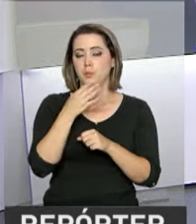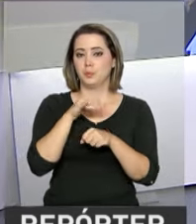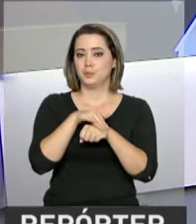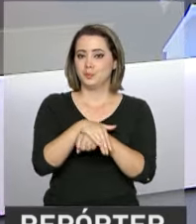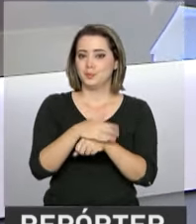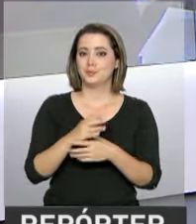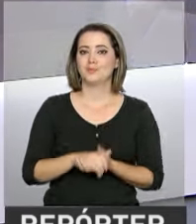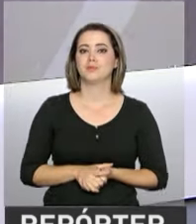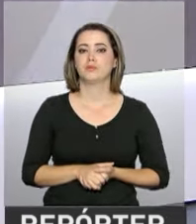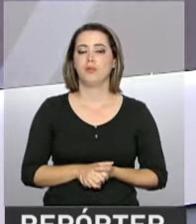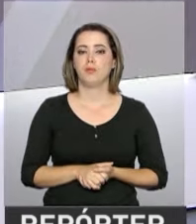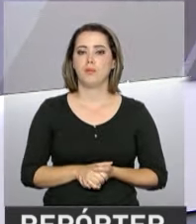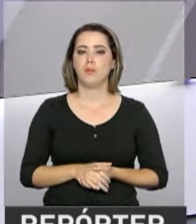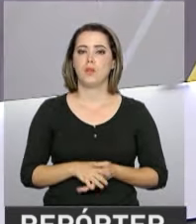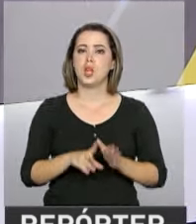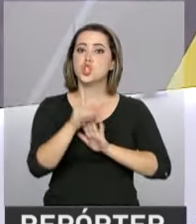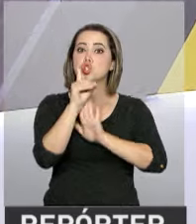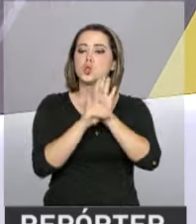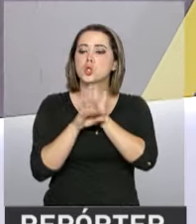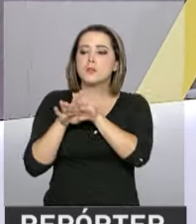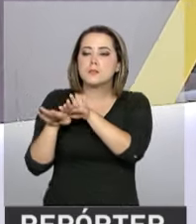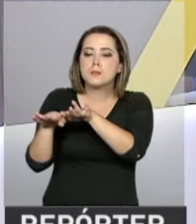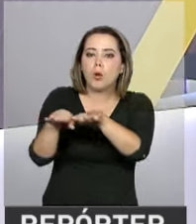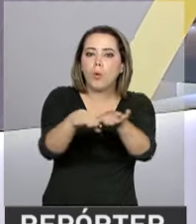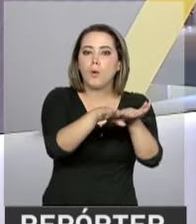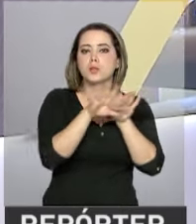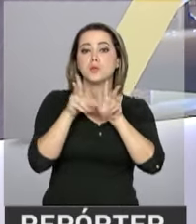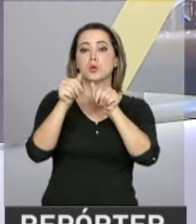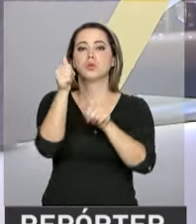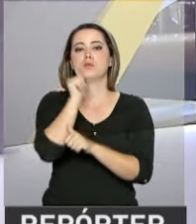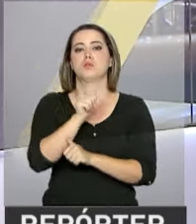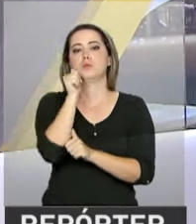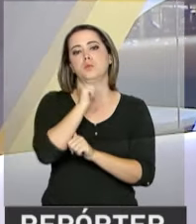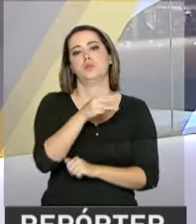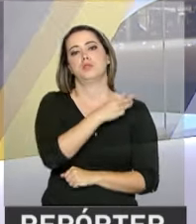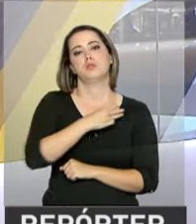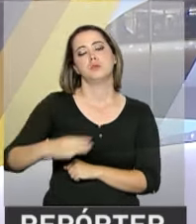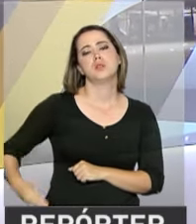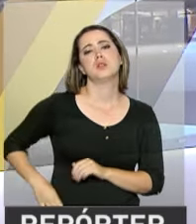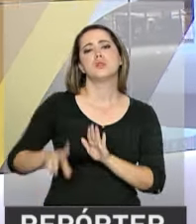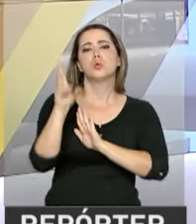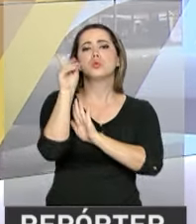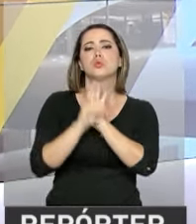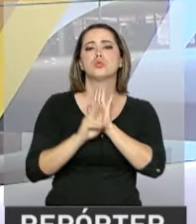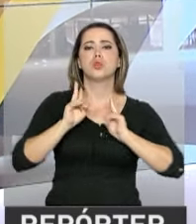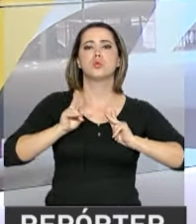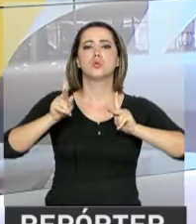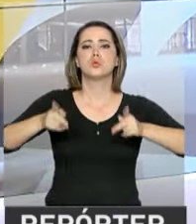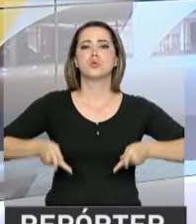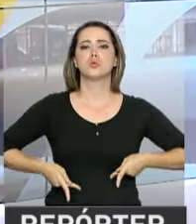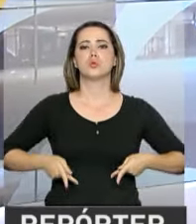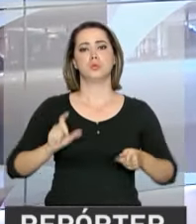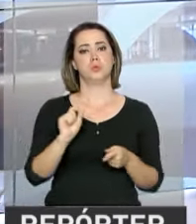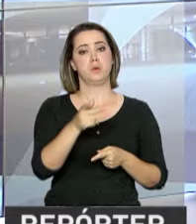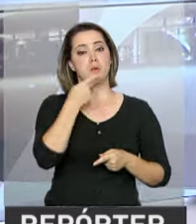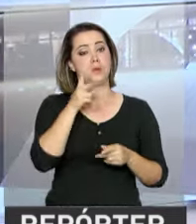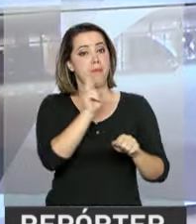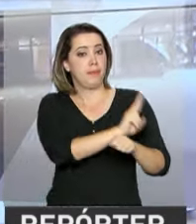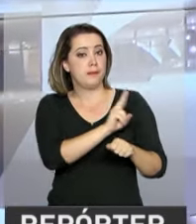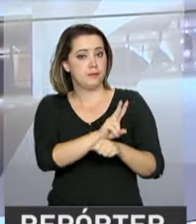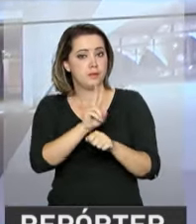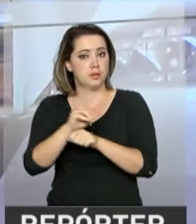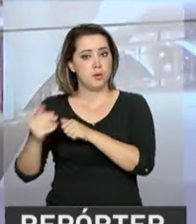você. Direitos iguais para todas as mulheres. A ministra dos Direitos Humanos, Luiz Linda Valoá, defendeu